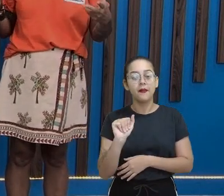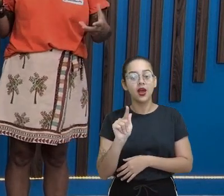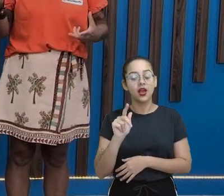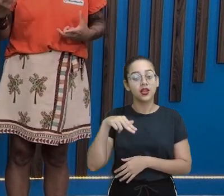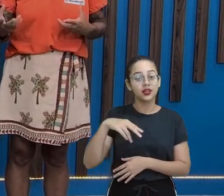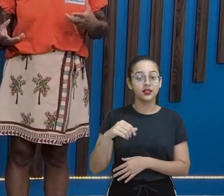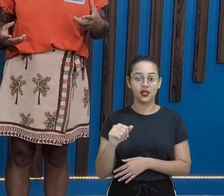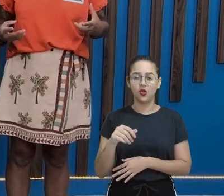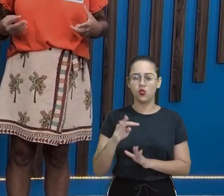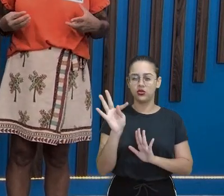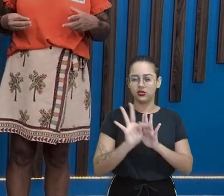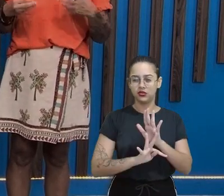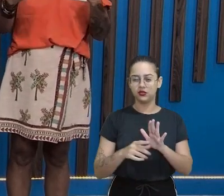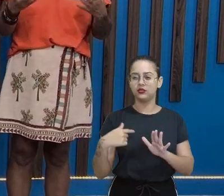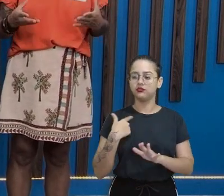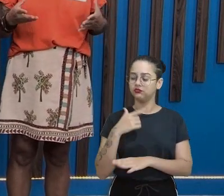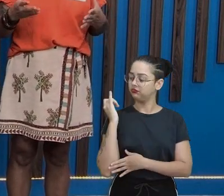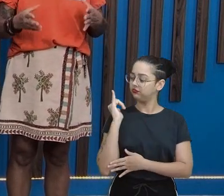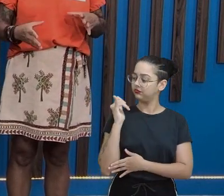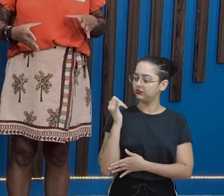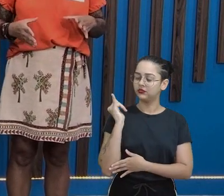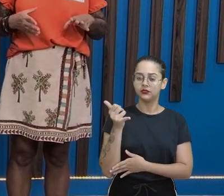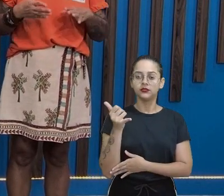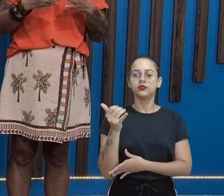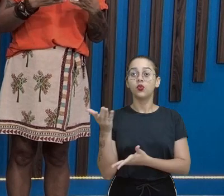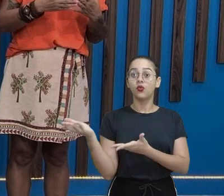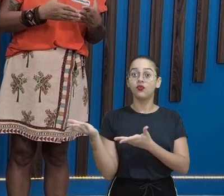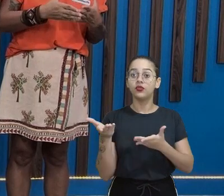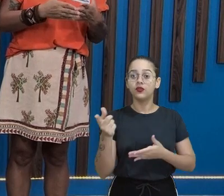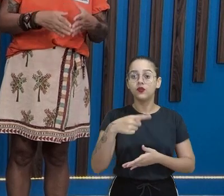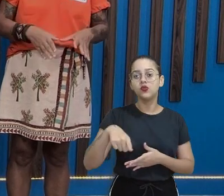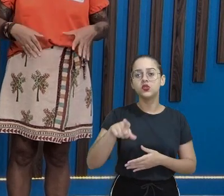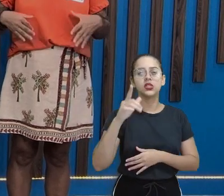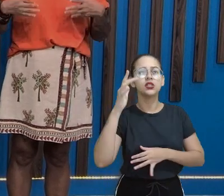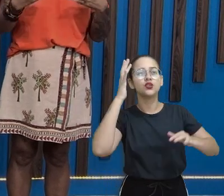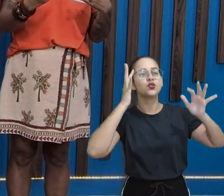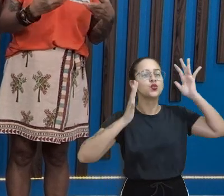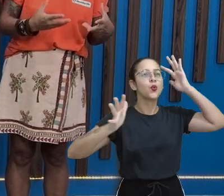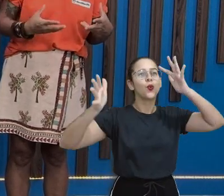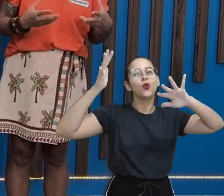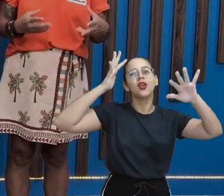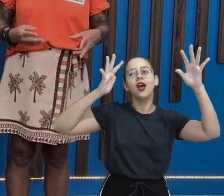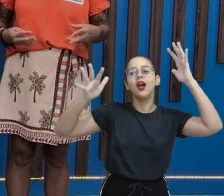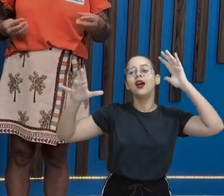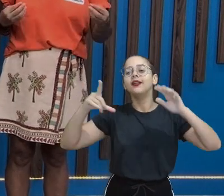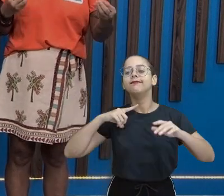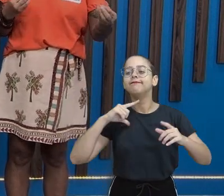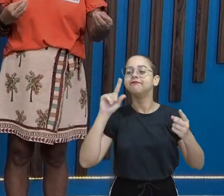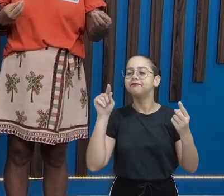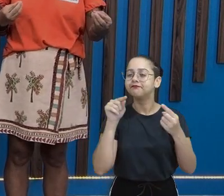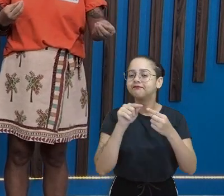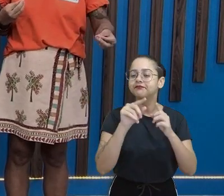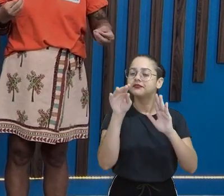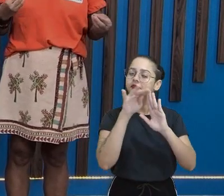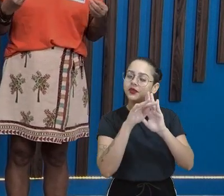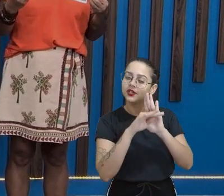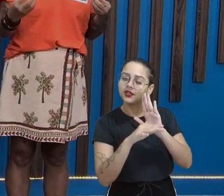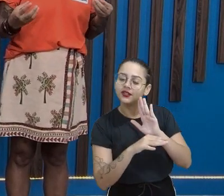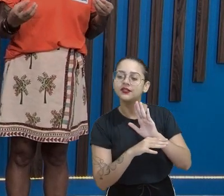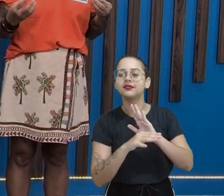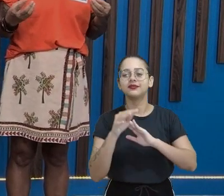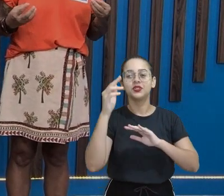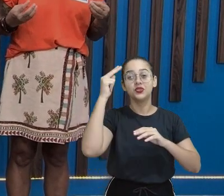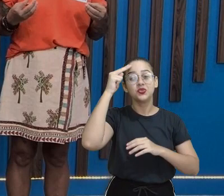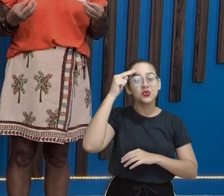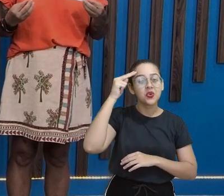estávamos narrando e convidando vocês a sonhar, a ter objetivos, a ter planos, a ter